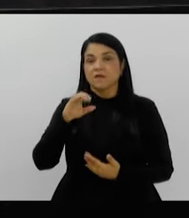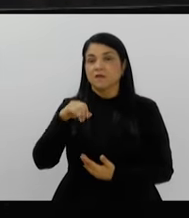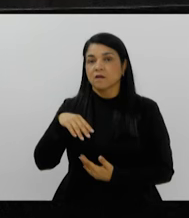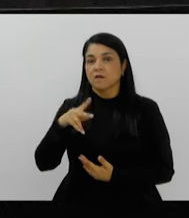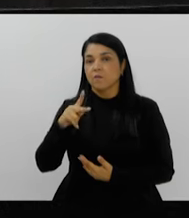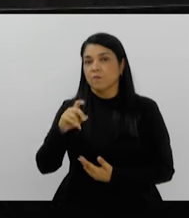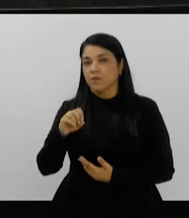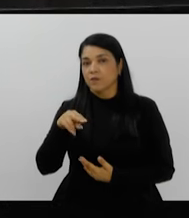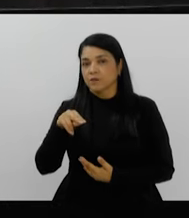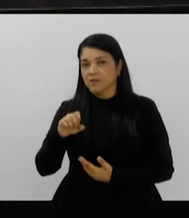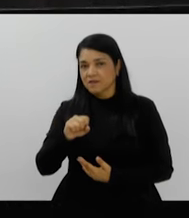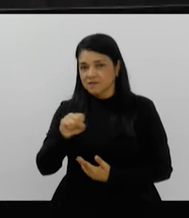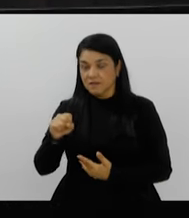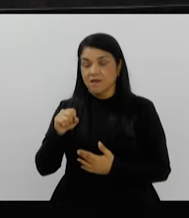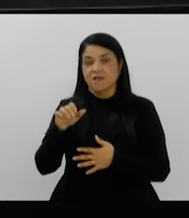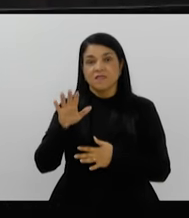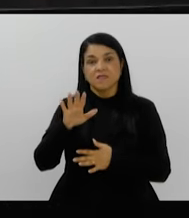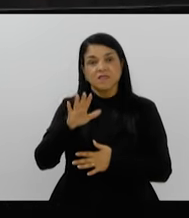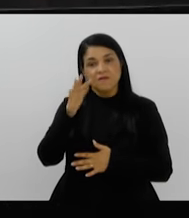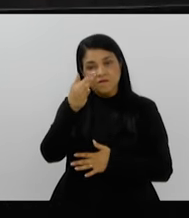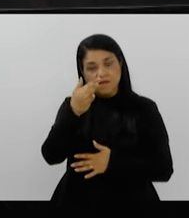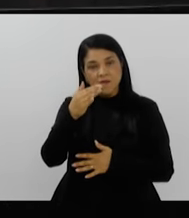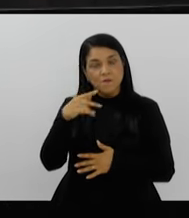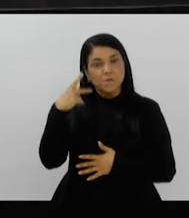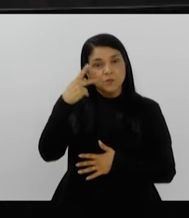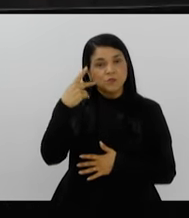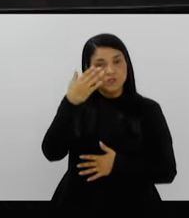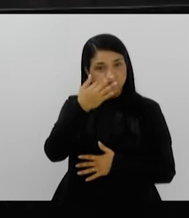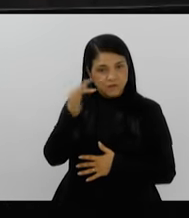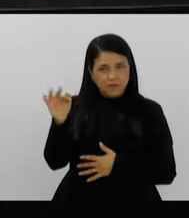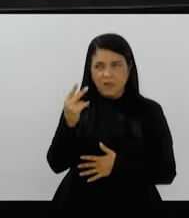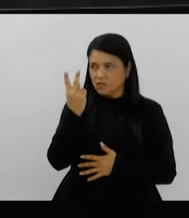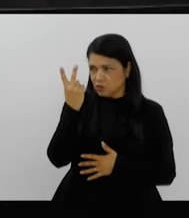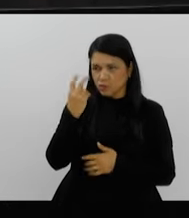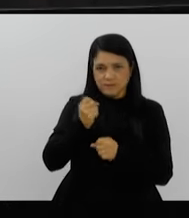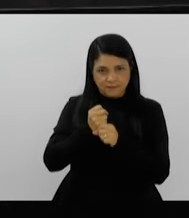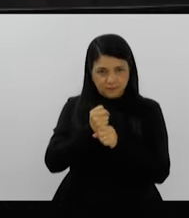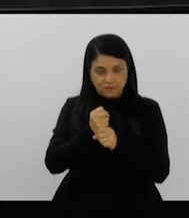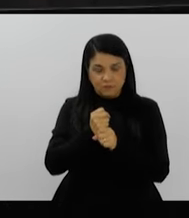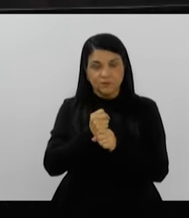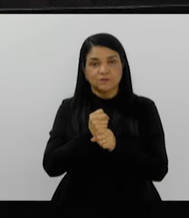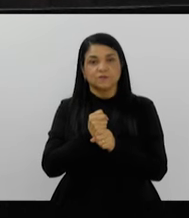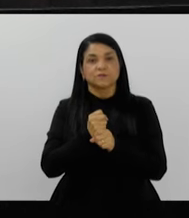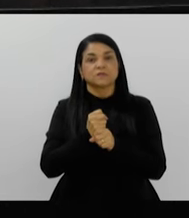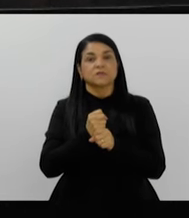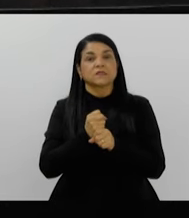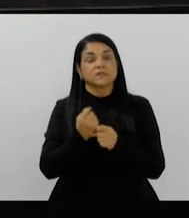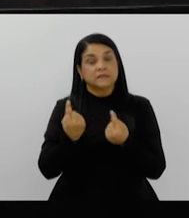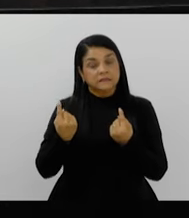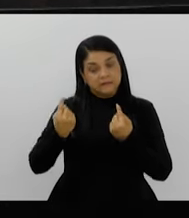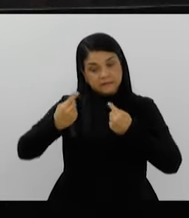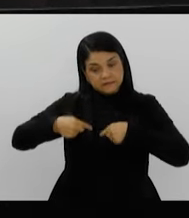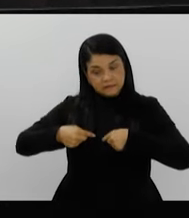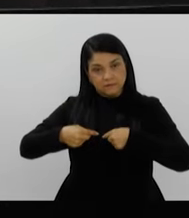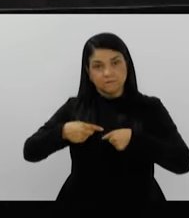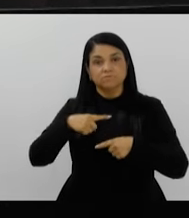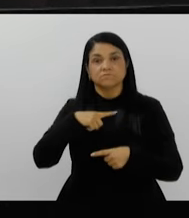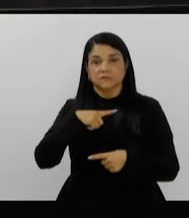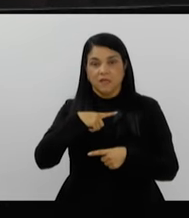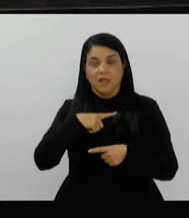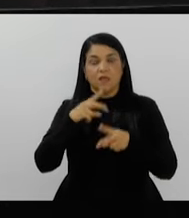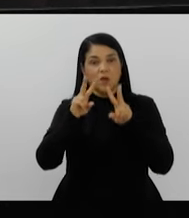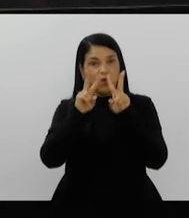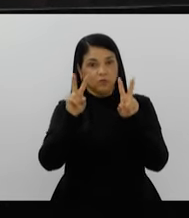das políticas federais desses últimos dois anos, não é? E, apesar dos desafios tocantes ao tema